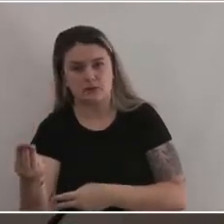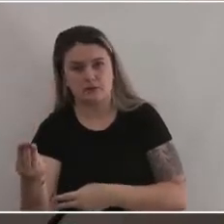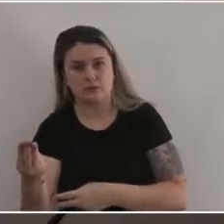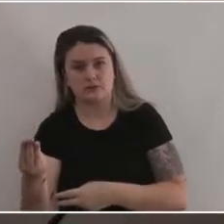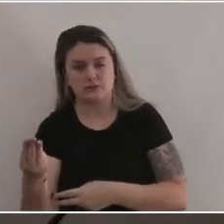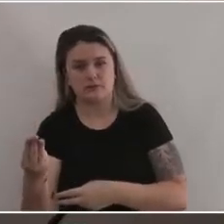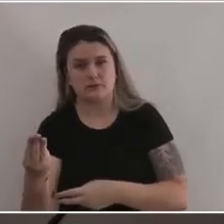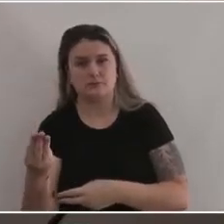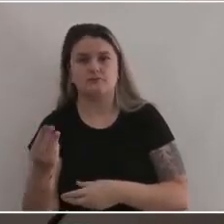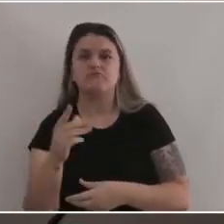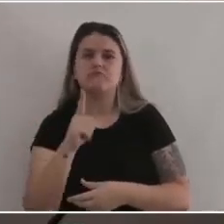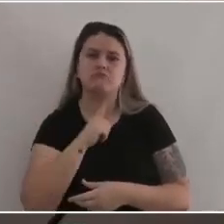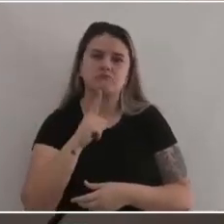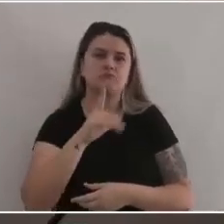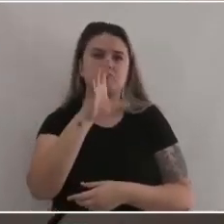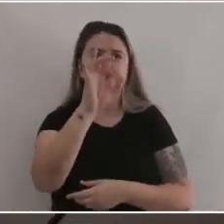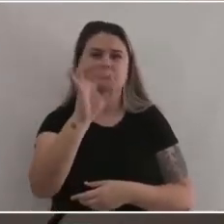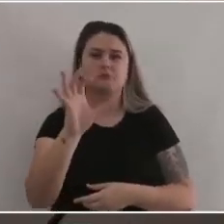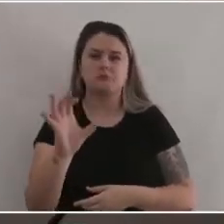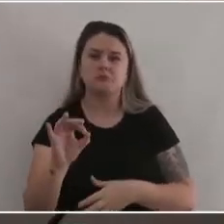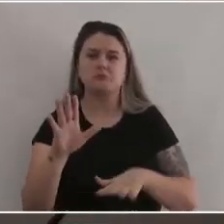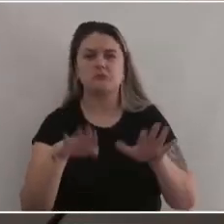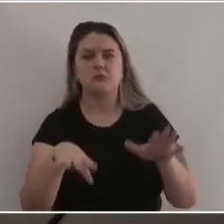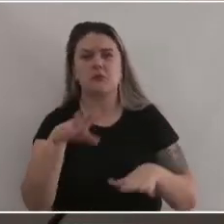5.639.000, correspondendo a um percentual de